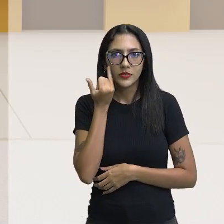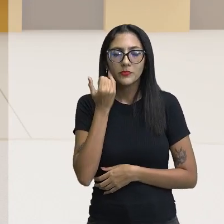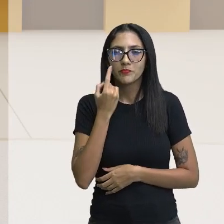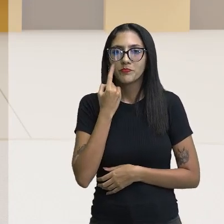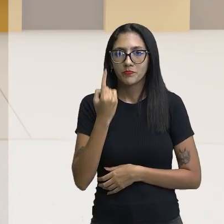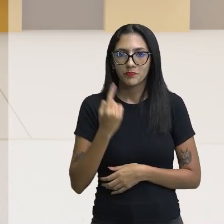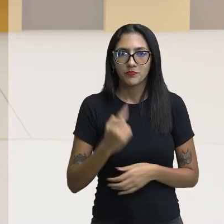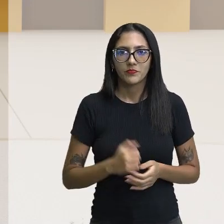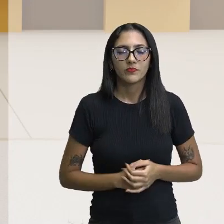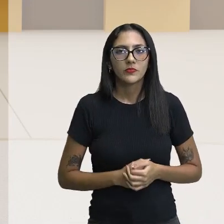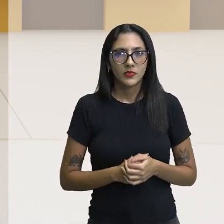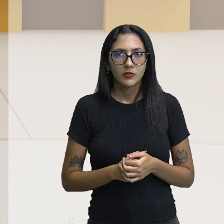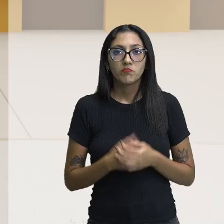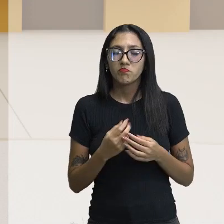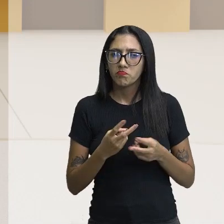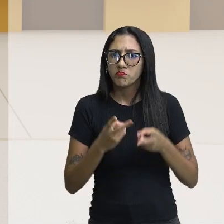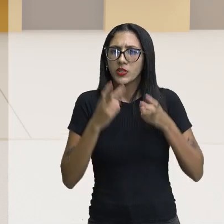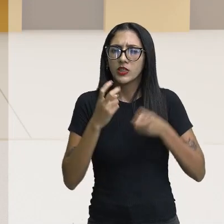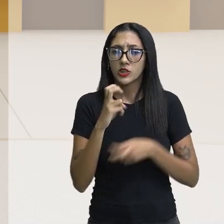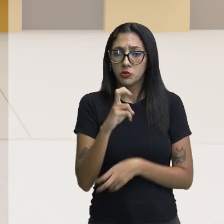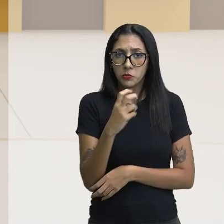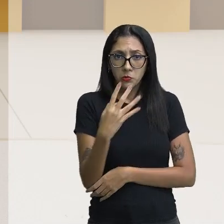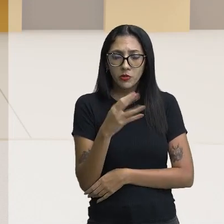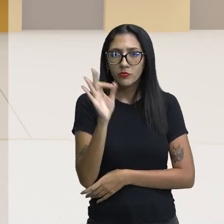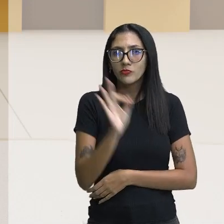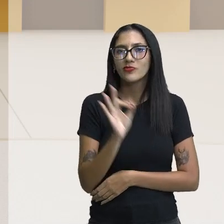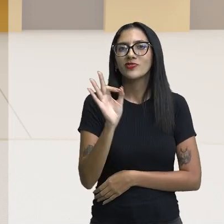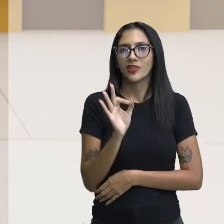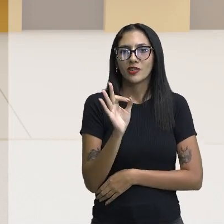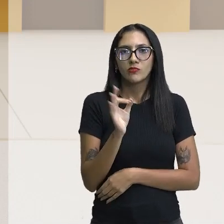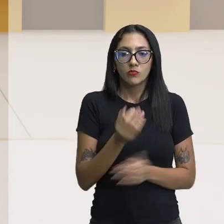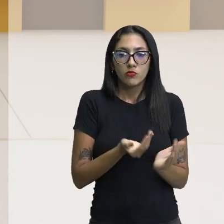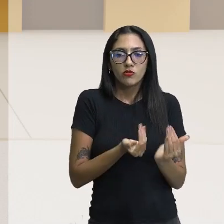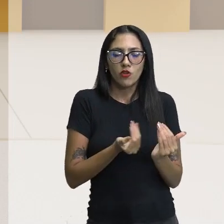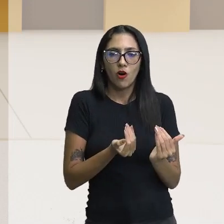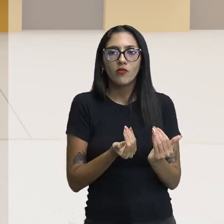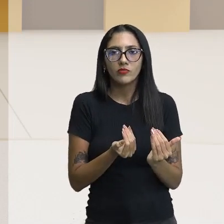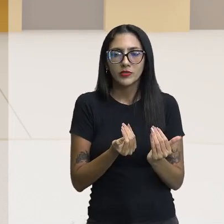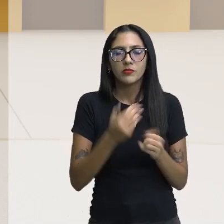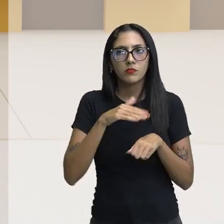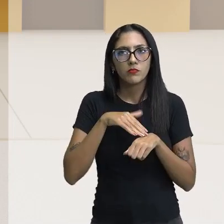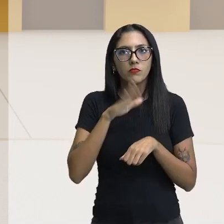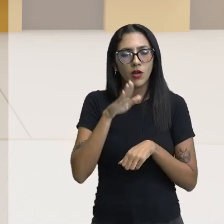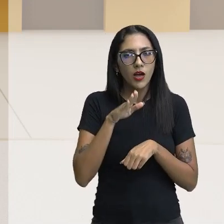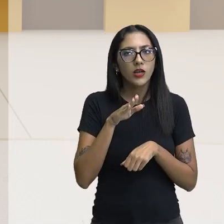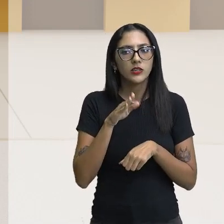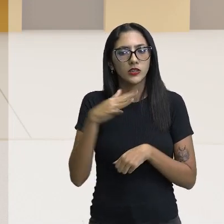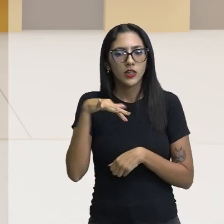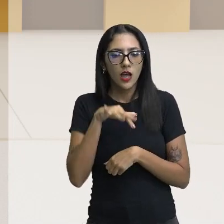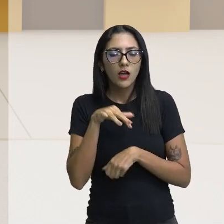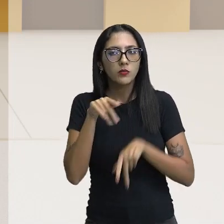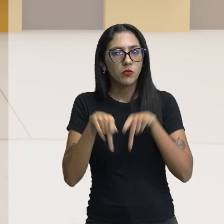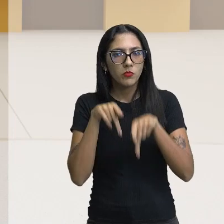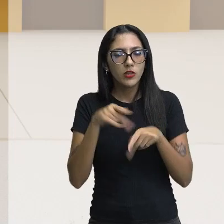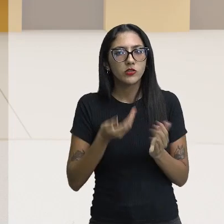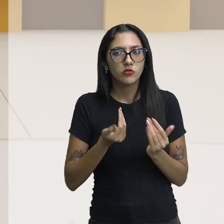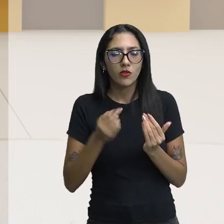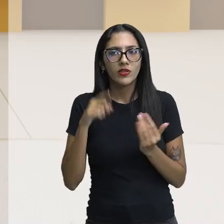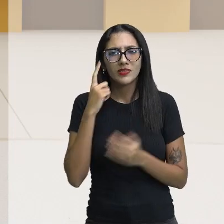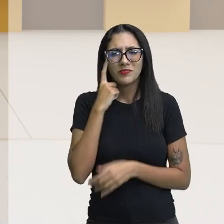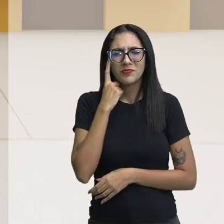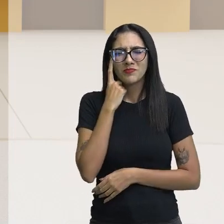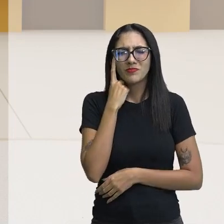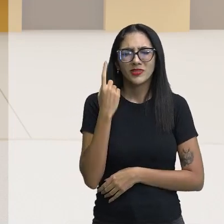preocupante. 54% da população jovem, né, mais da metade dessa população, acha que os